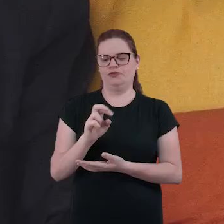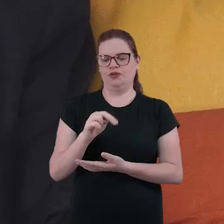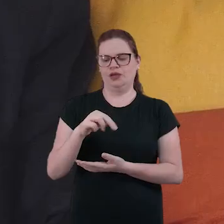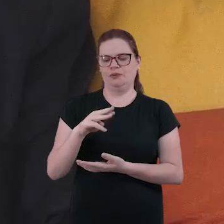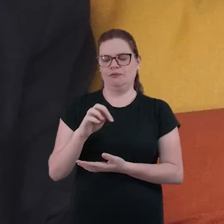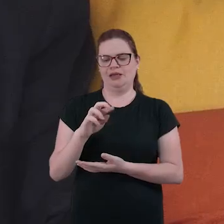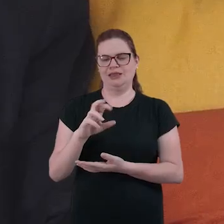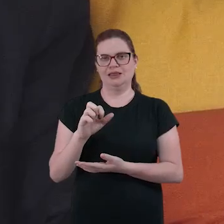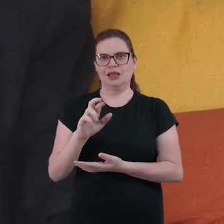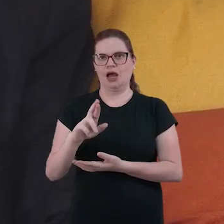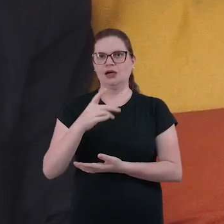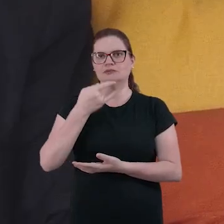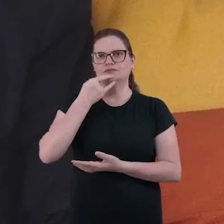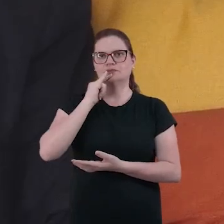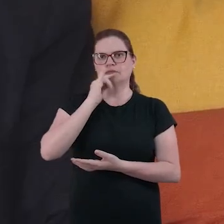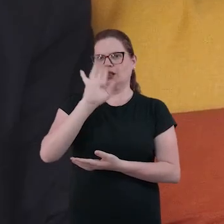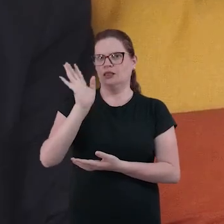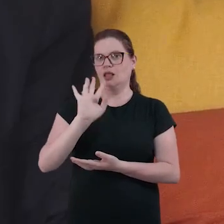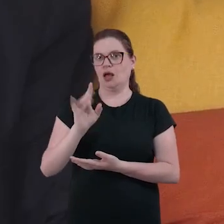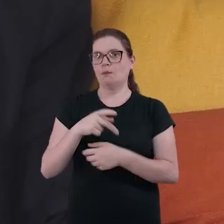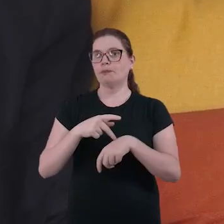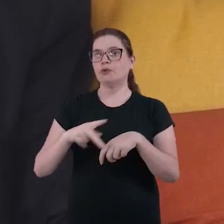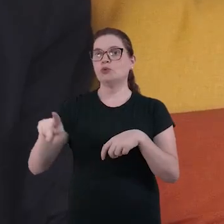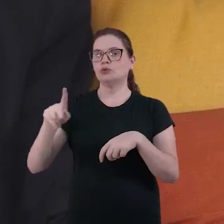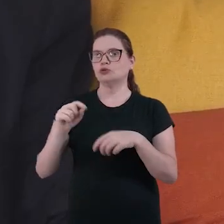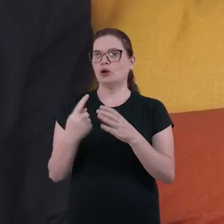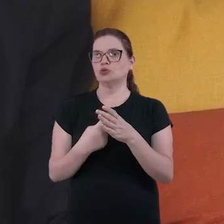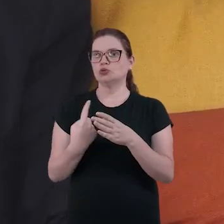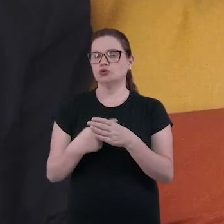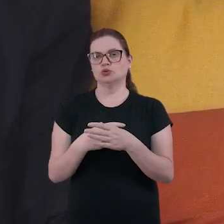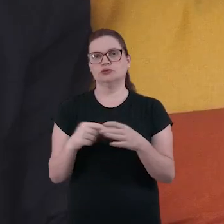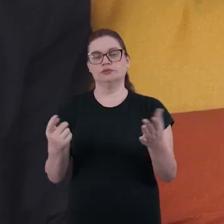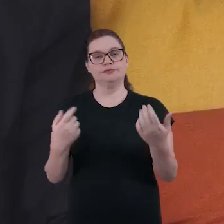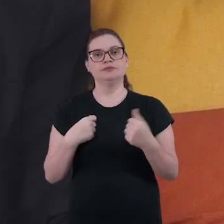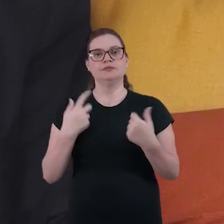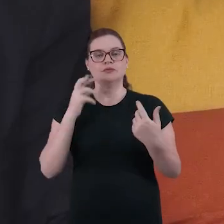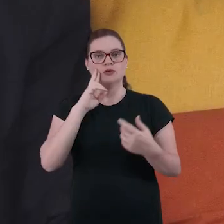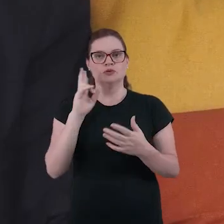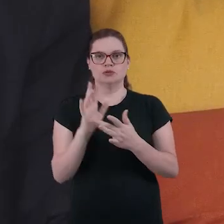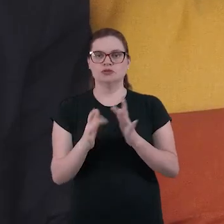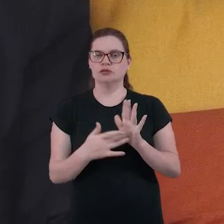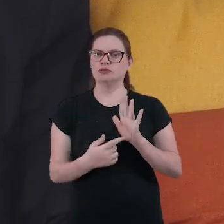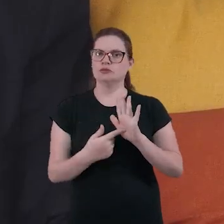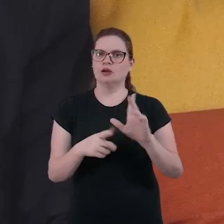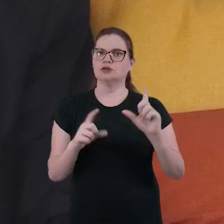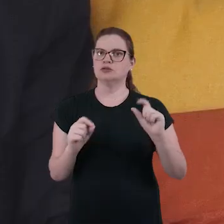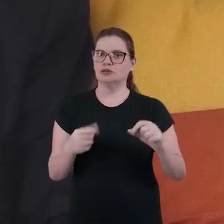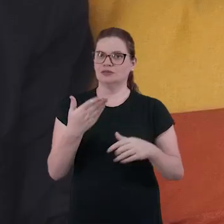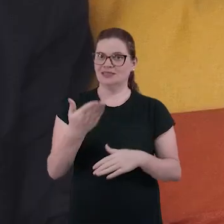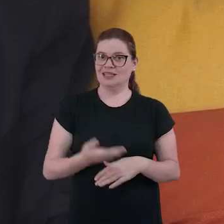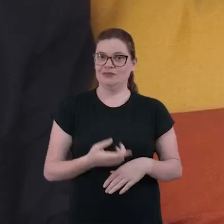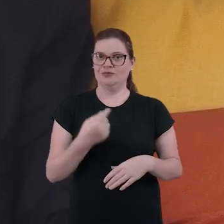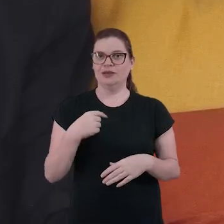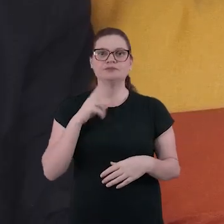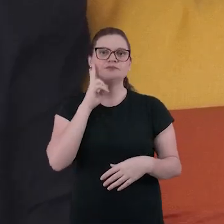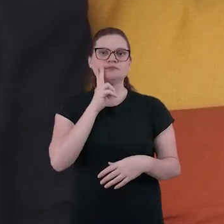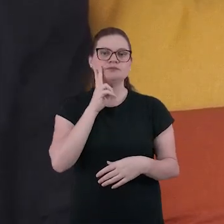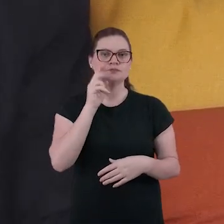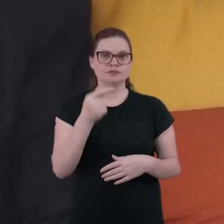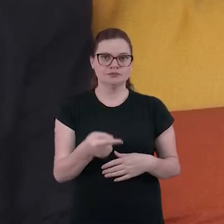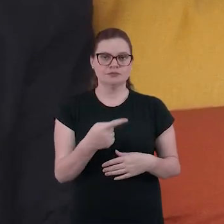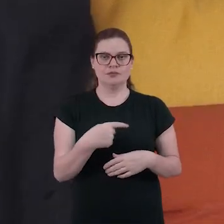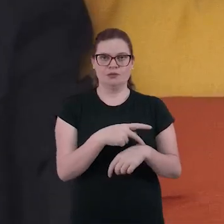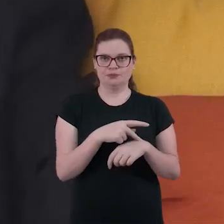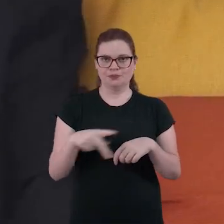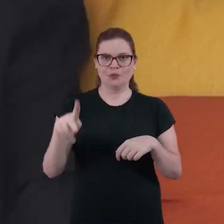né? A uva. E Jesus nasceu e mostrou o cálice, dizendo, esse é o novo testamento no meu sangue. Porque o